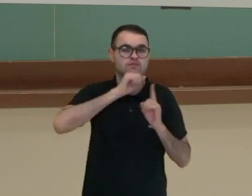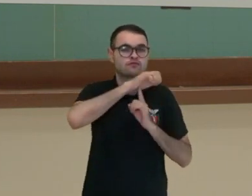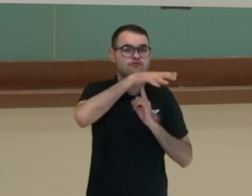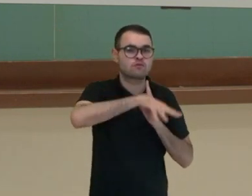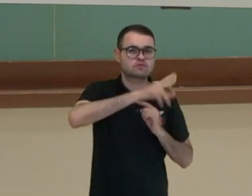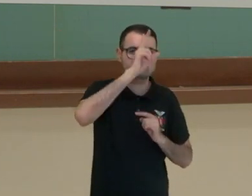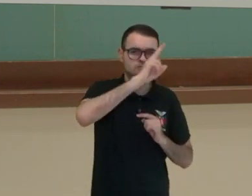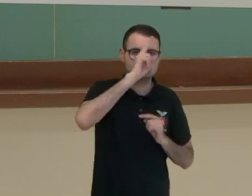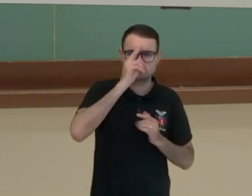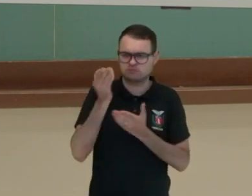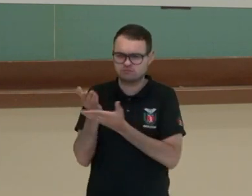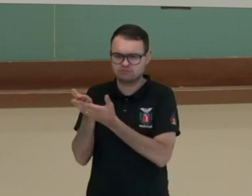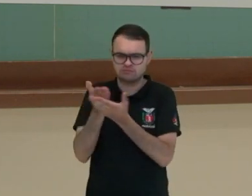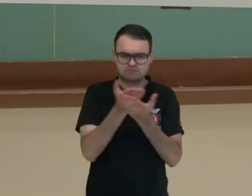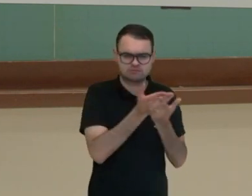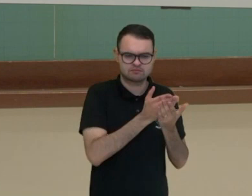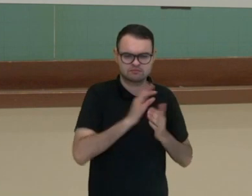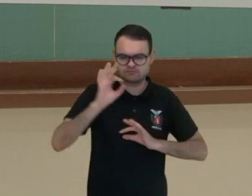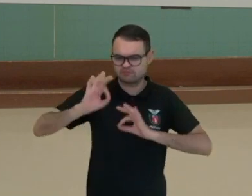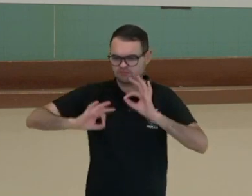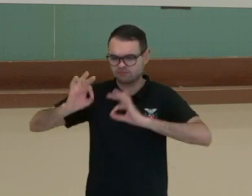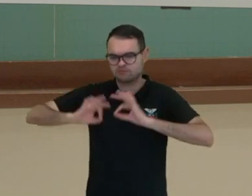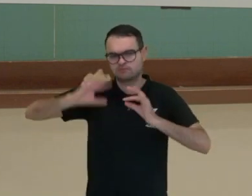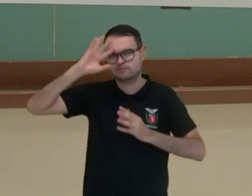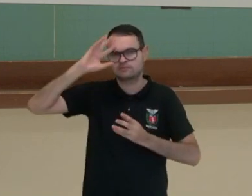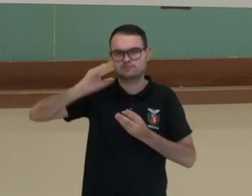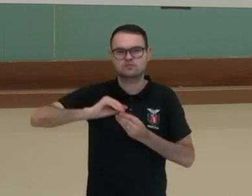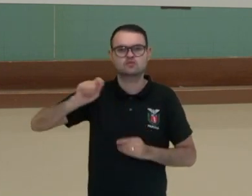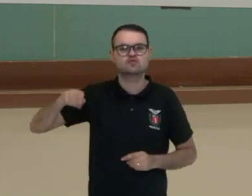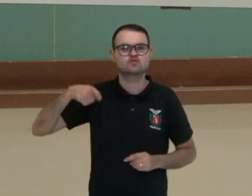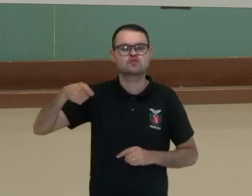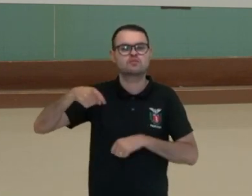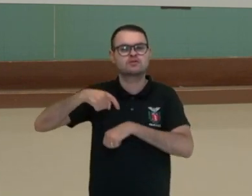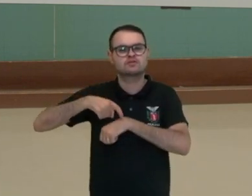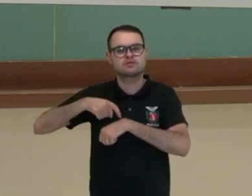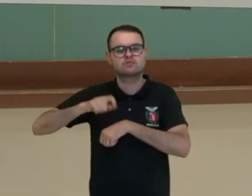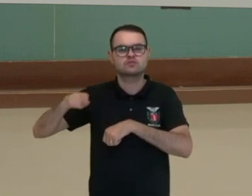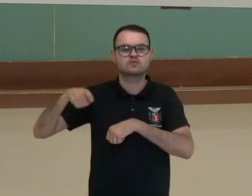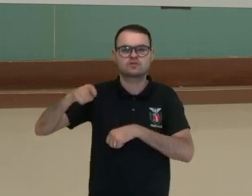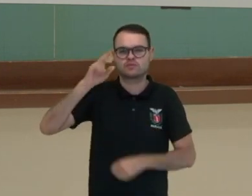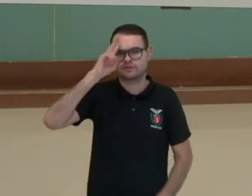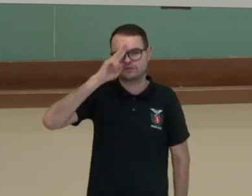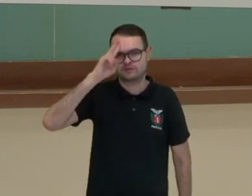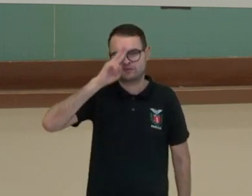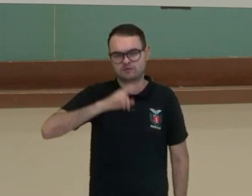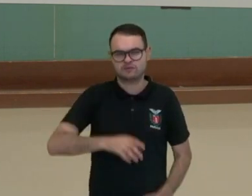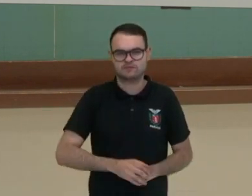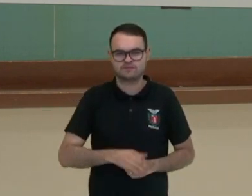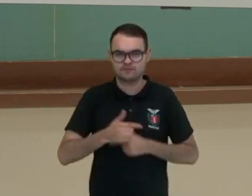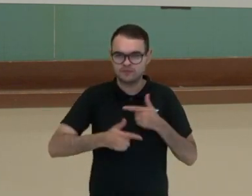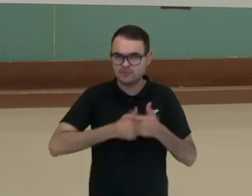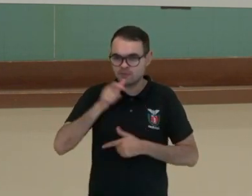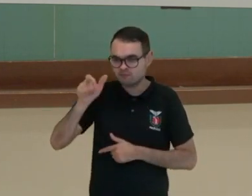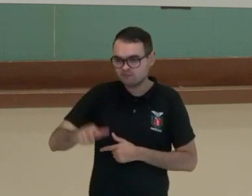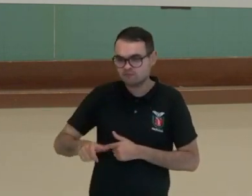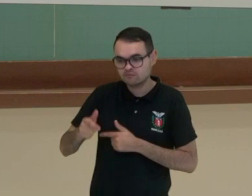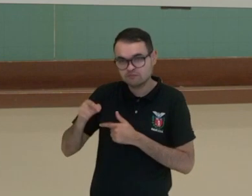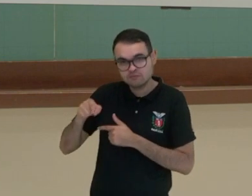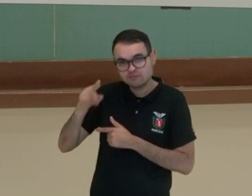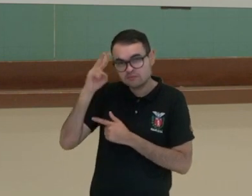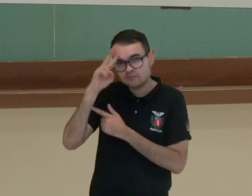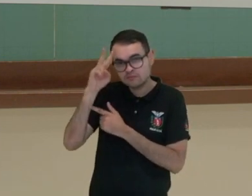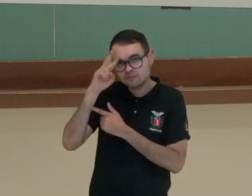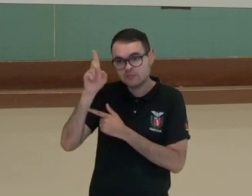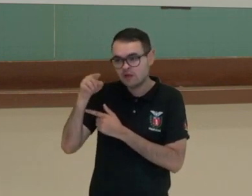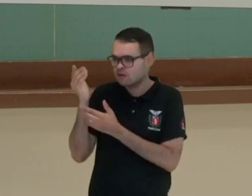históricas constroem as interpretações sobre o tempo e a história. O trabalho do historiador consiste em